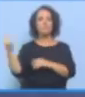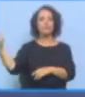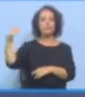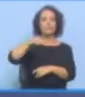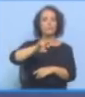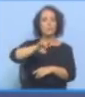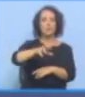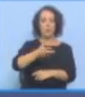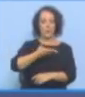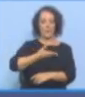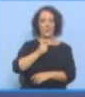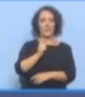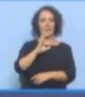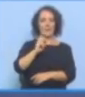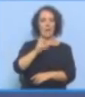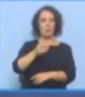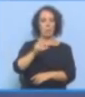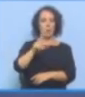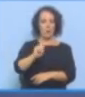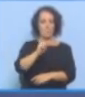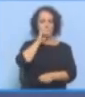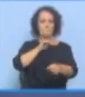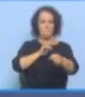Decápole, atravessando o mar.